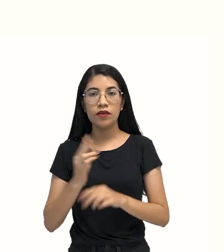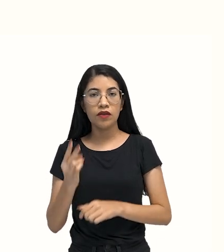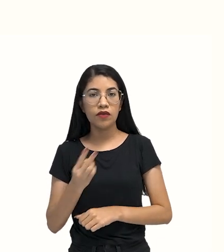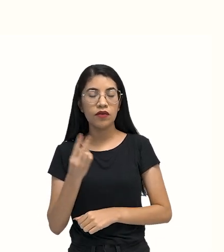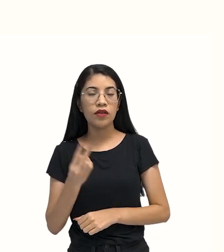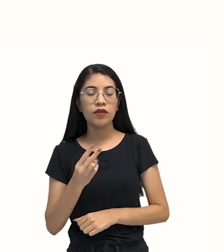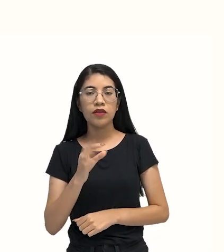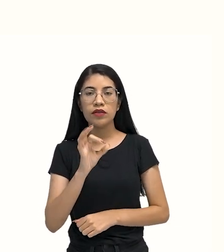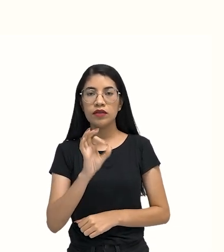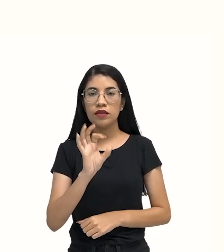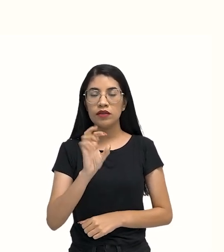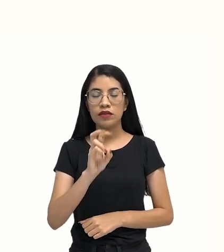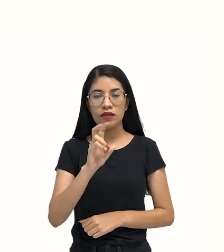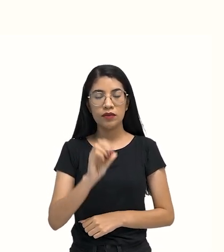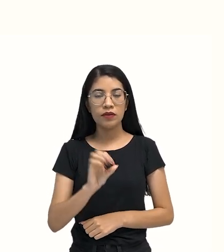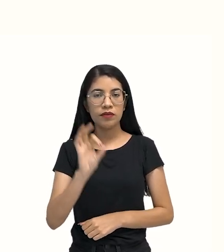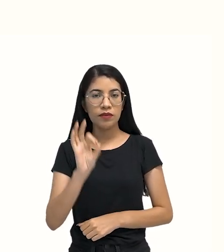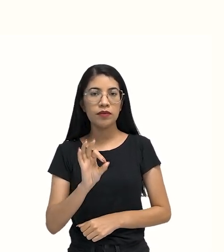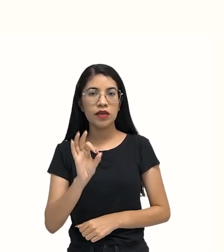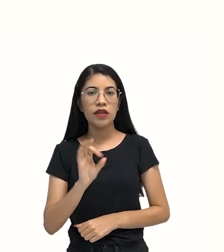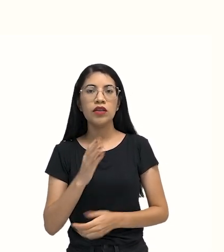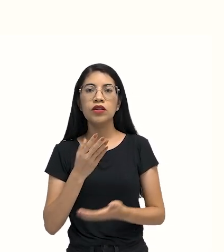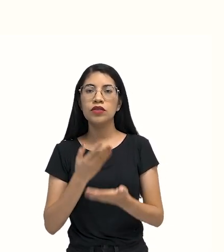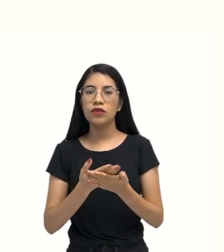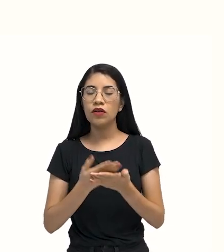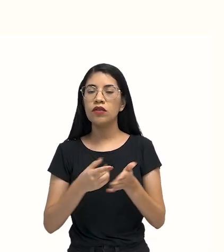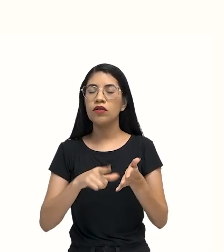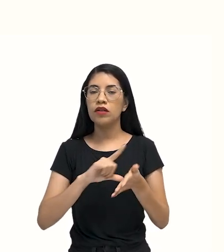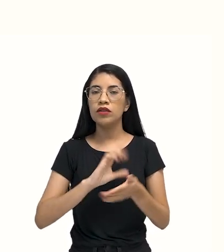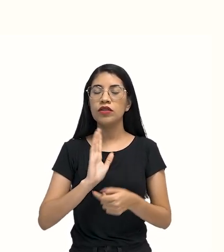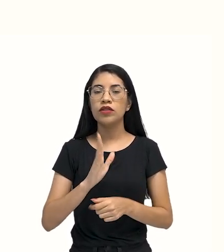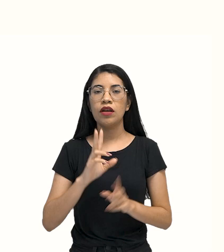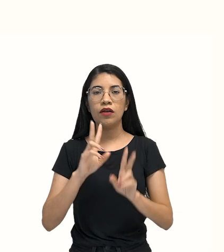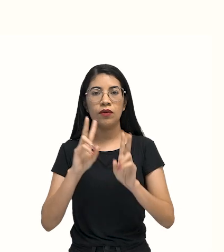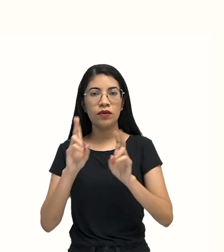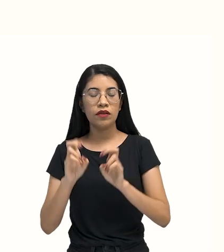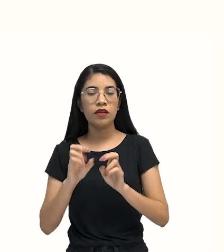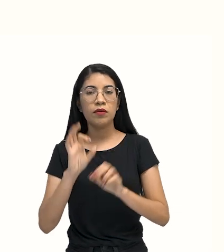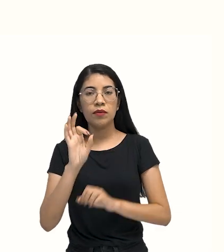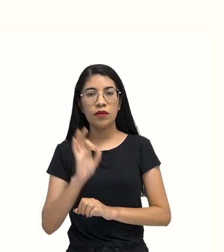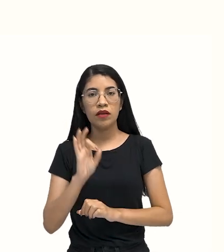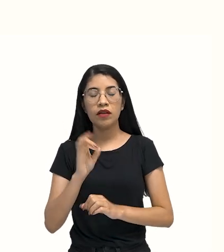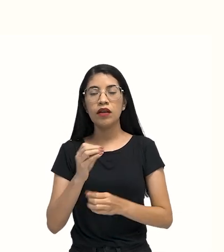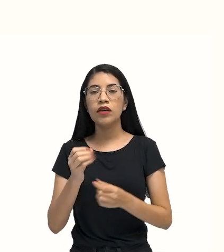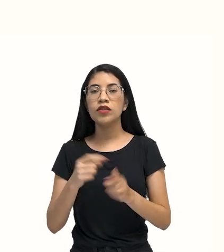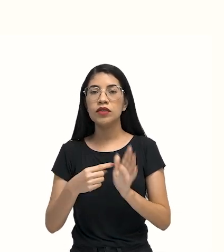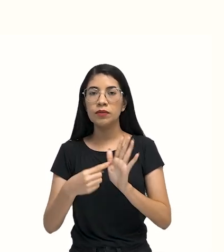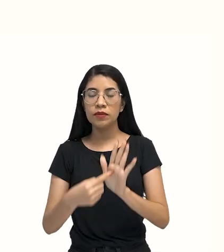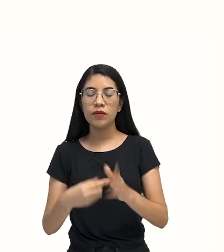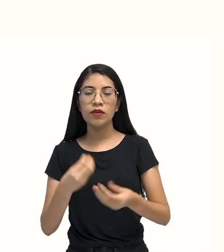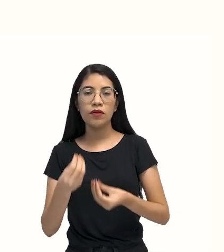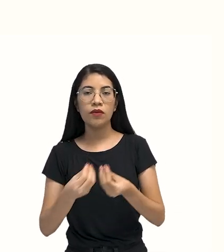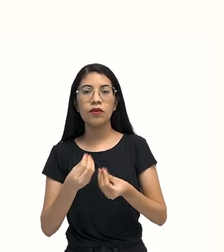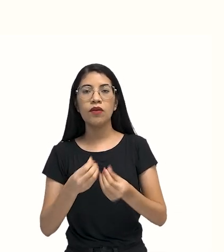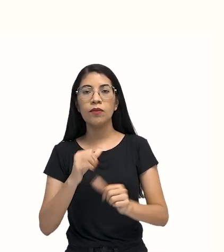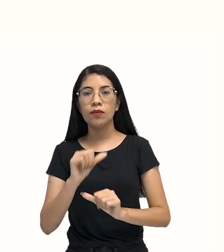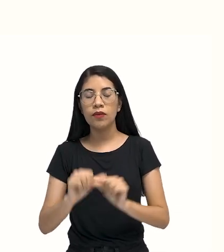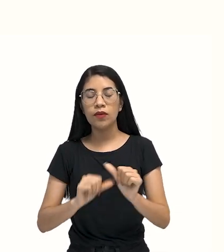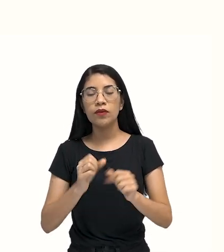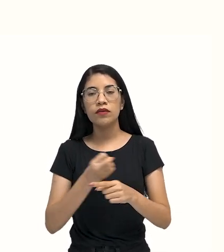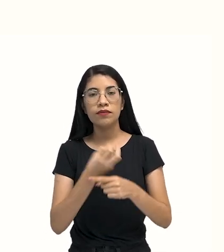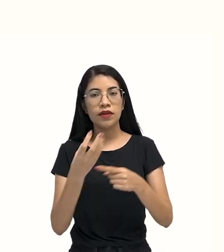50%, ok? Nós já estudamos porcentagem, a gente já sabe como é que transforma uma fração numa porcentagem,